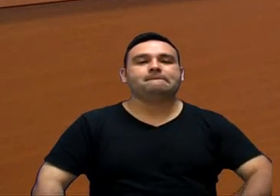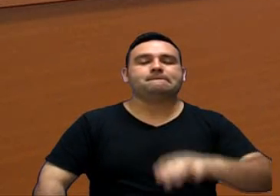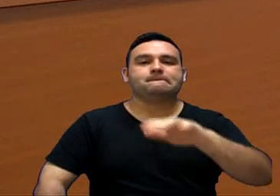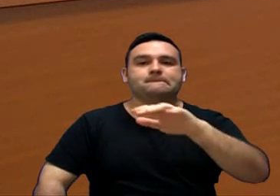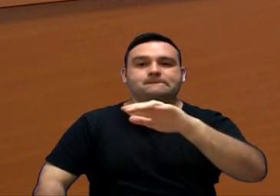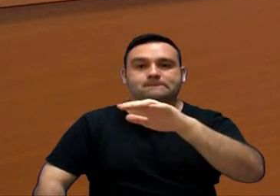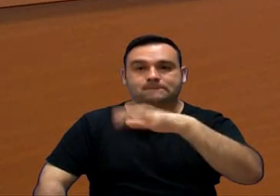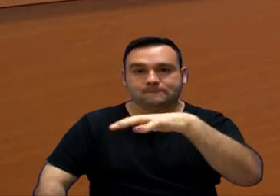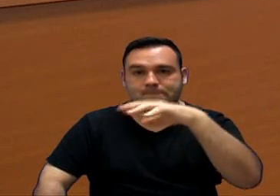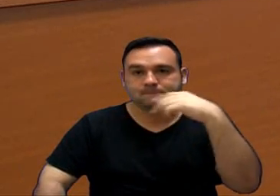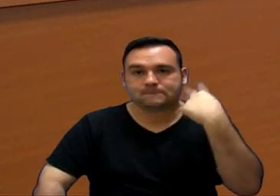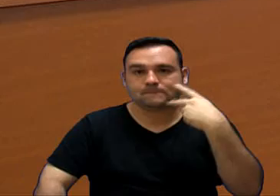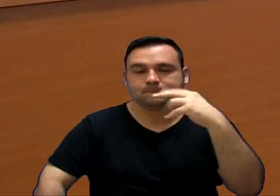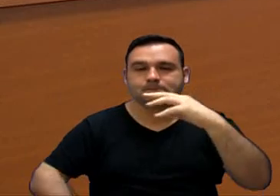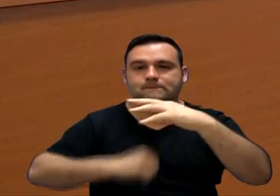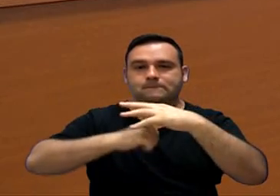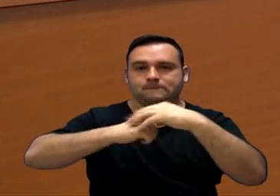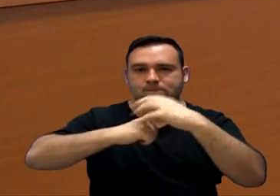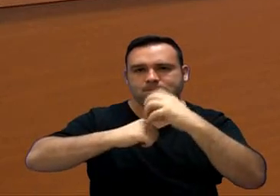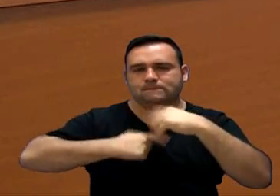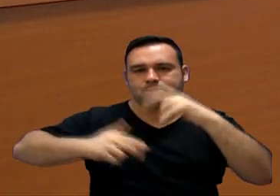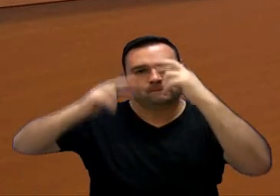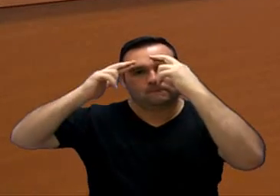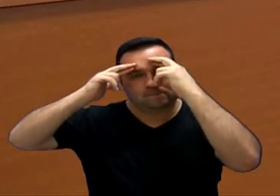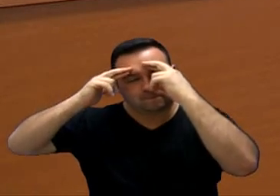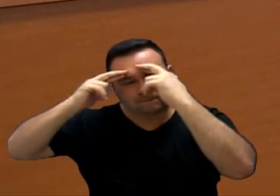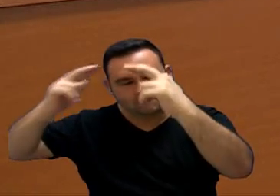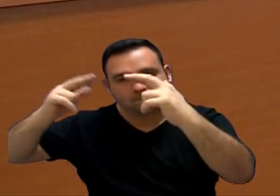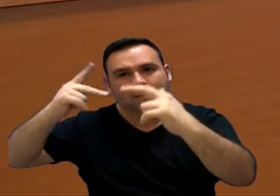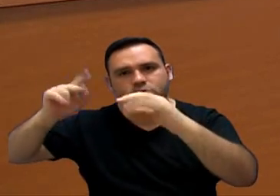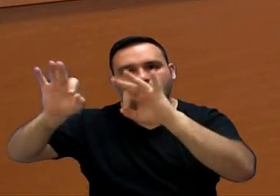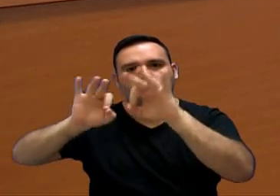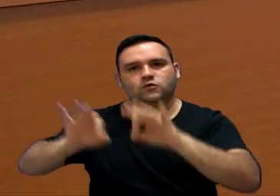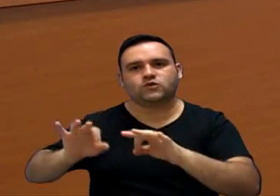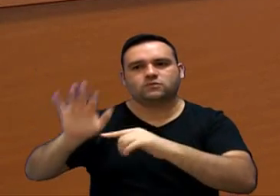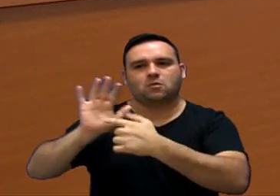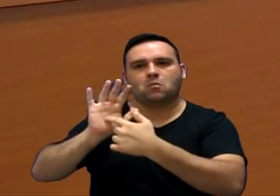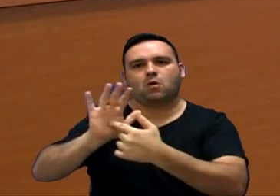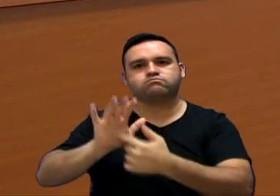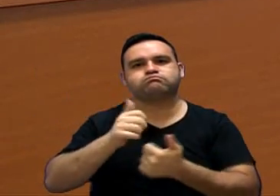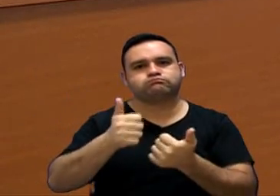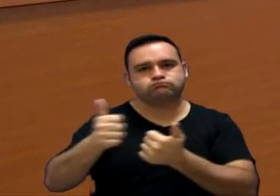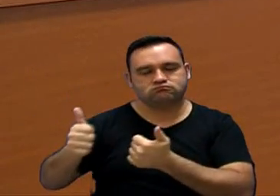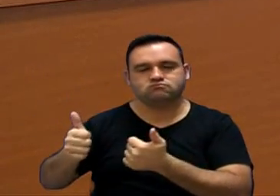Vereador Rodrigo, com todo o respeito que eu tenho pelos projetos que o senhor tem apresentado,